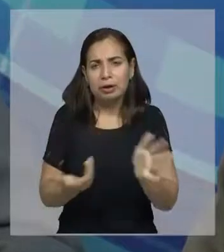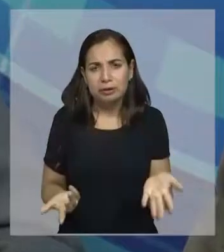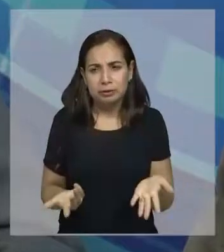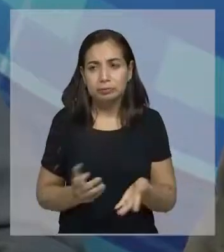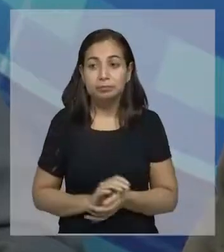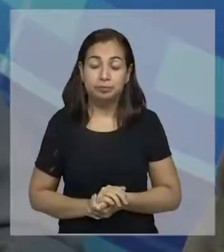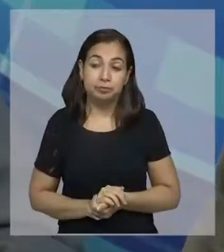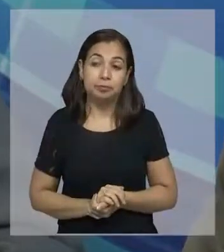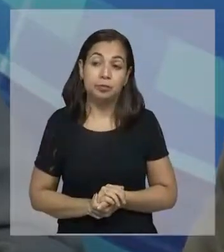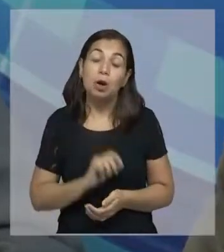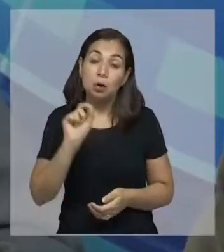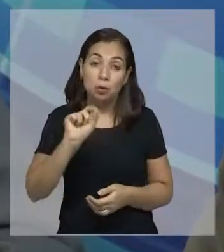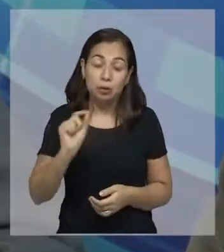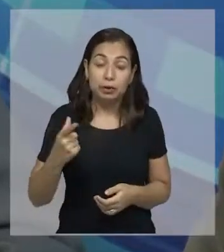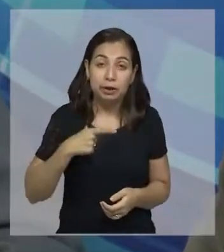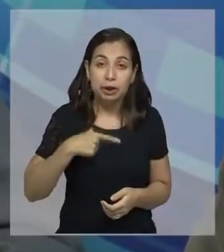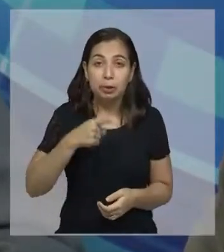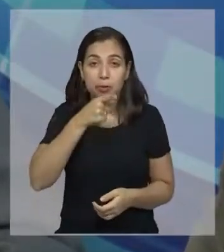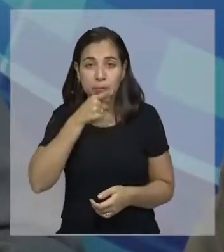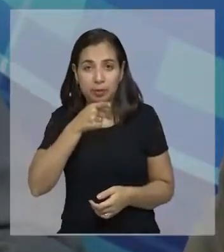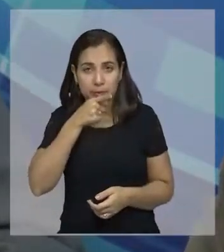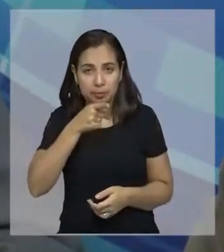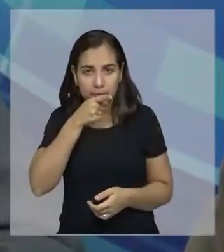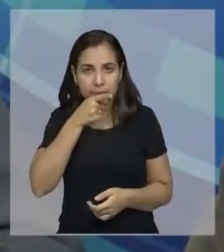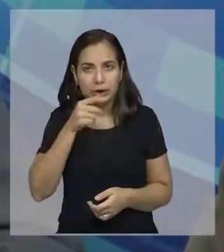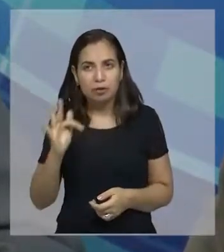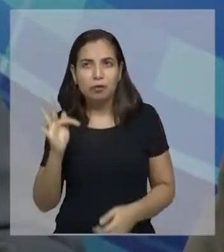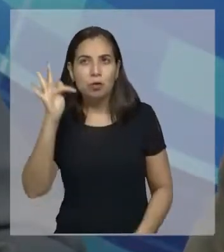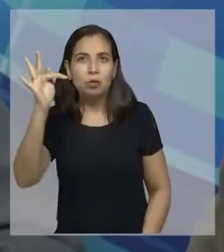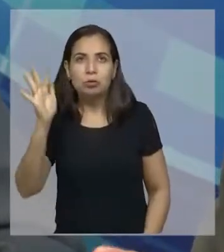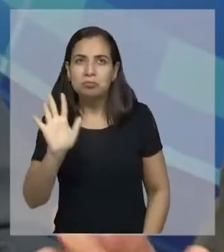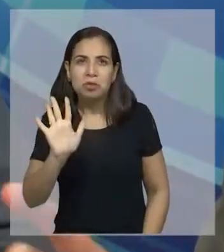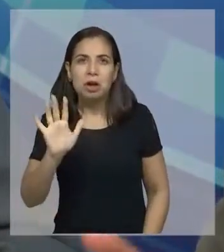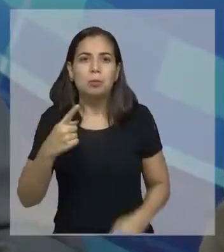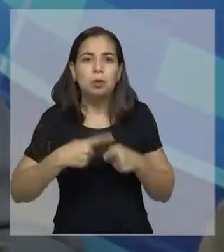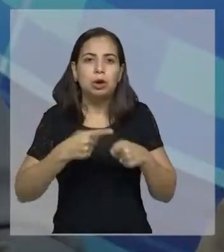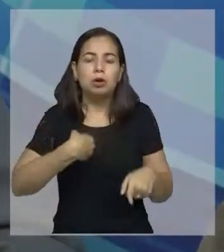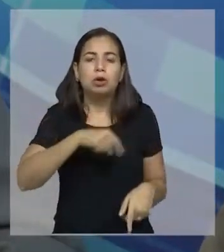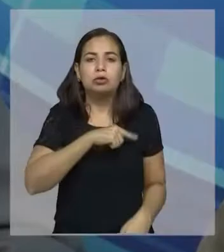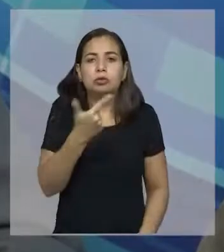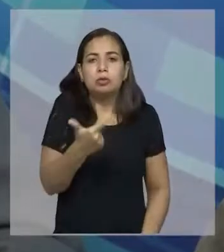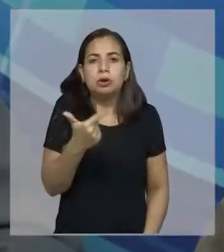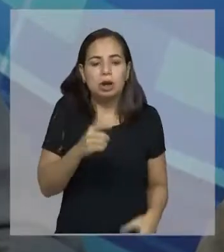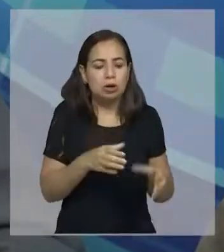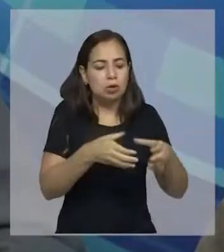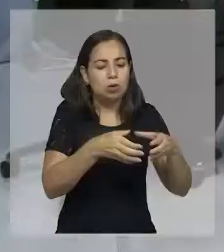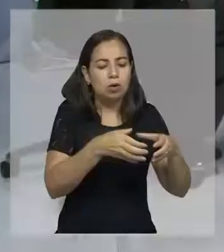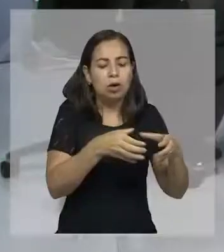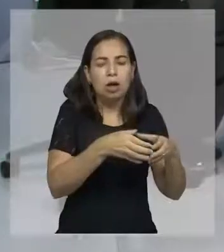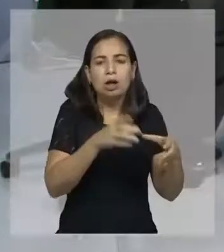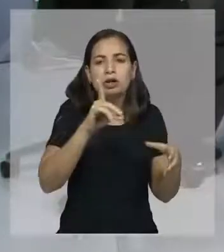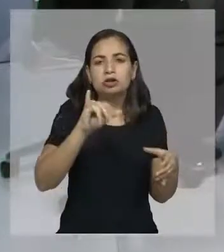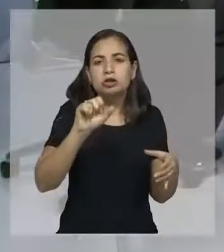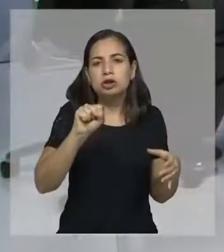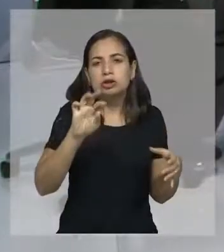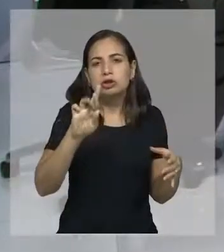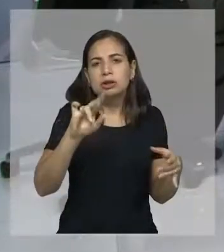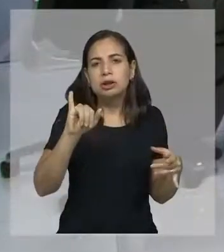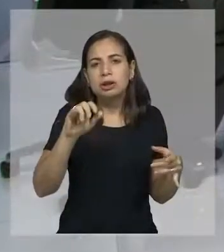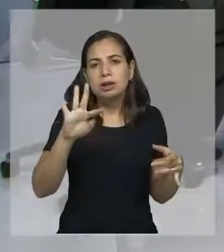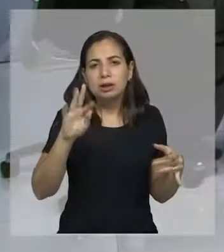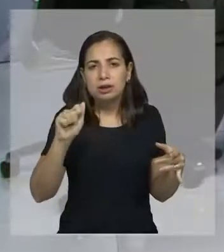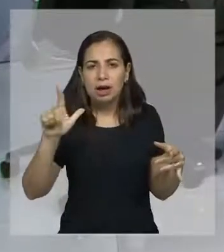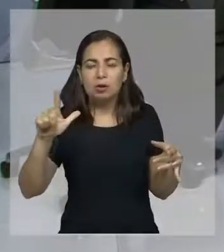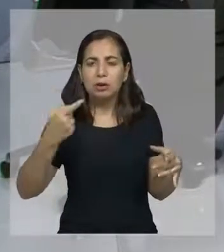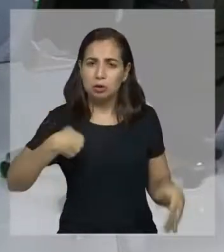Porque, primeiro, porque nós não temos voto distrital. Então, ninguém nem se lembra em que deputado votou. Se tivéssemos voto